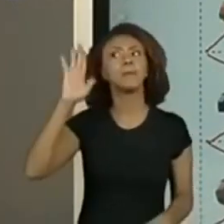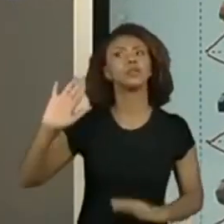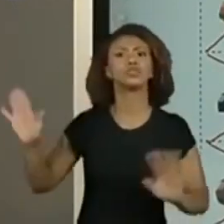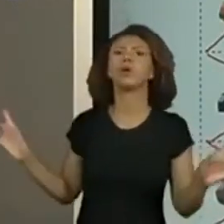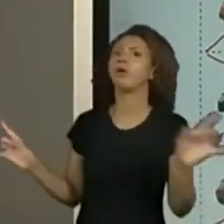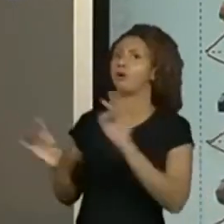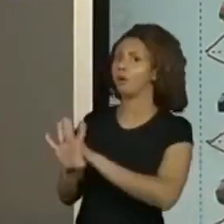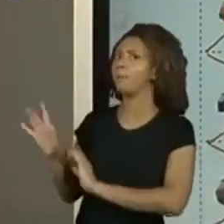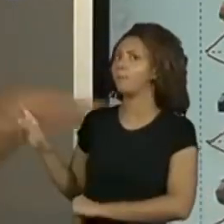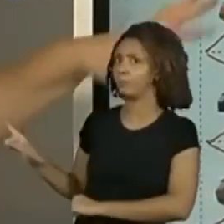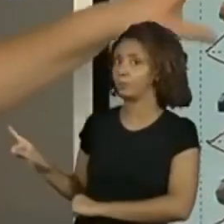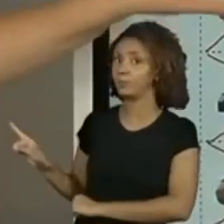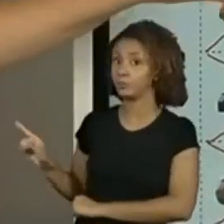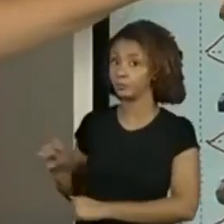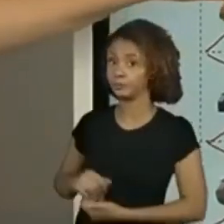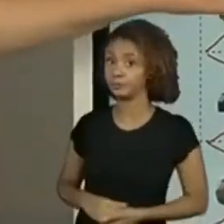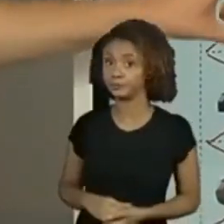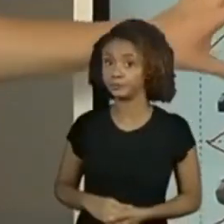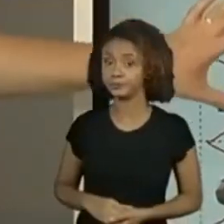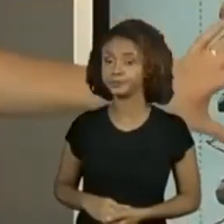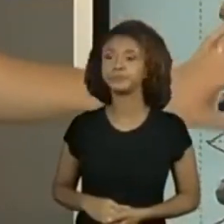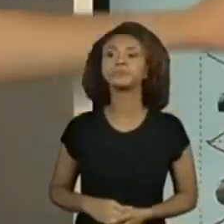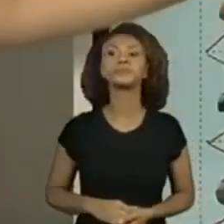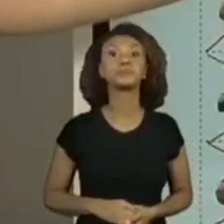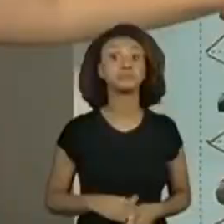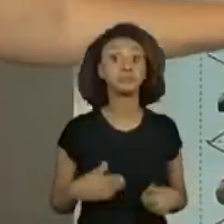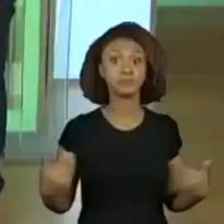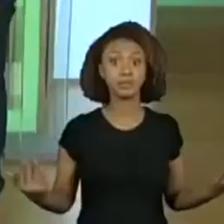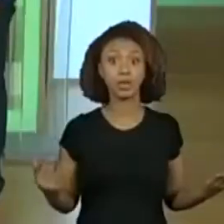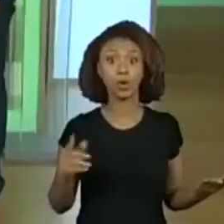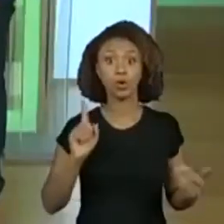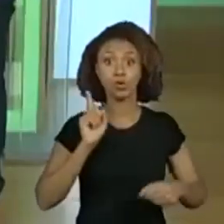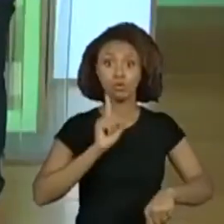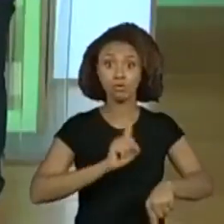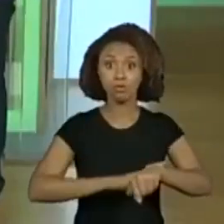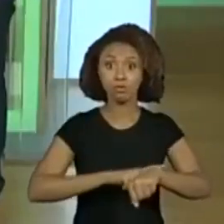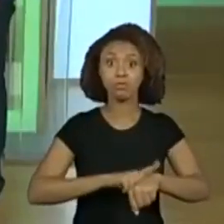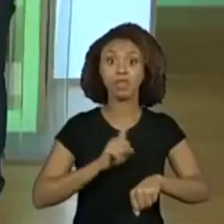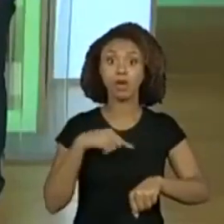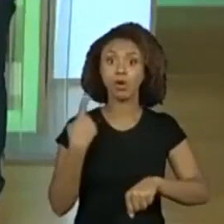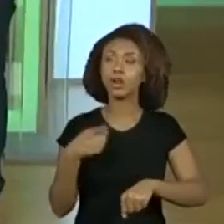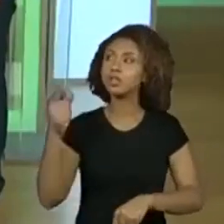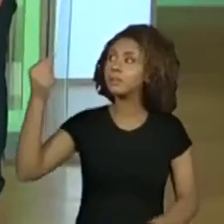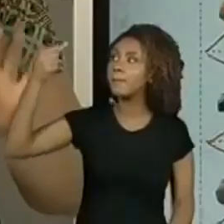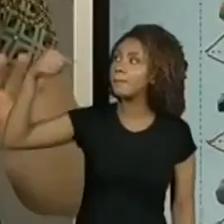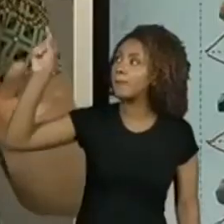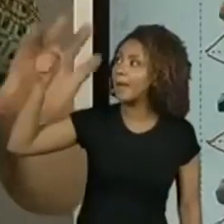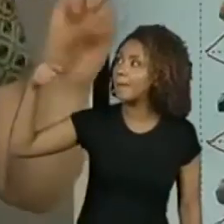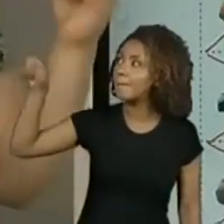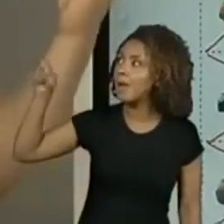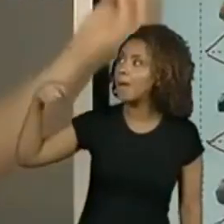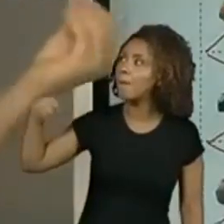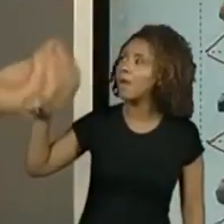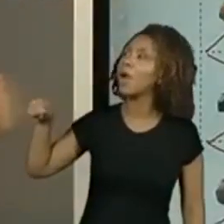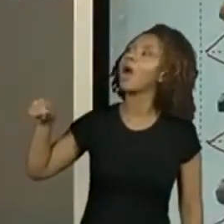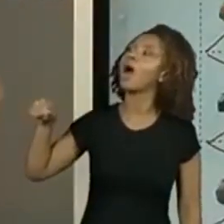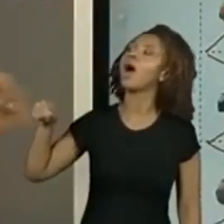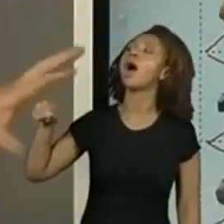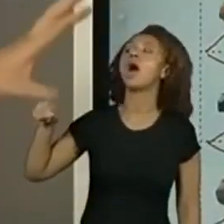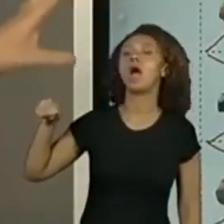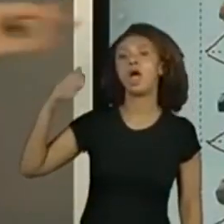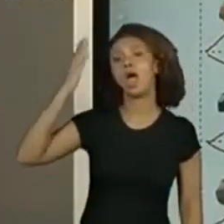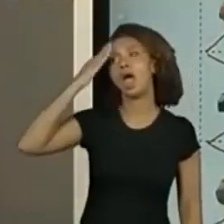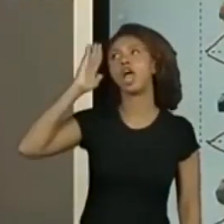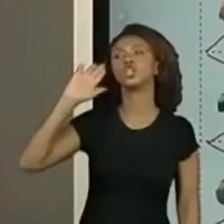estavam fora então quando nós fazemos a marcação fica mais fácil de entender e o erro é menor não